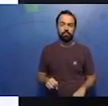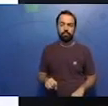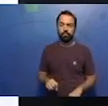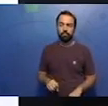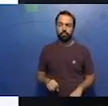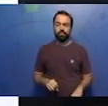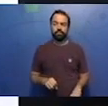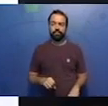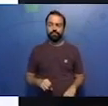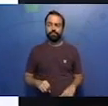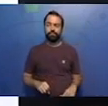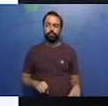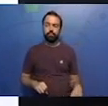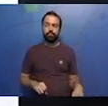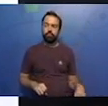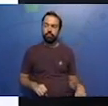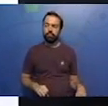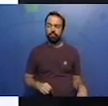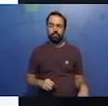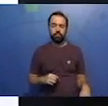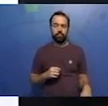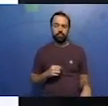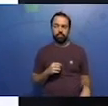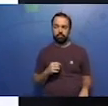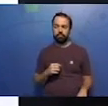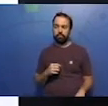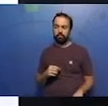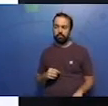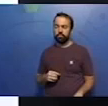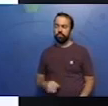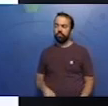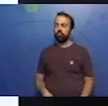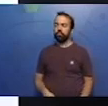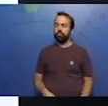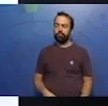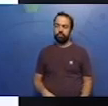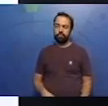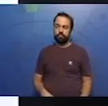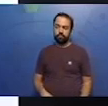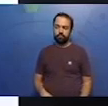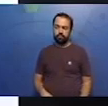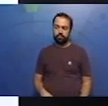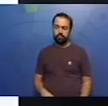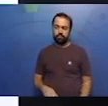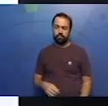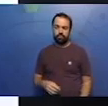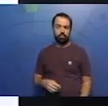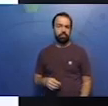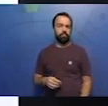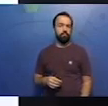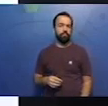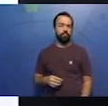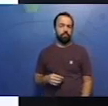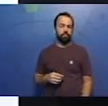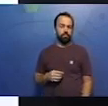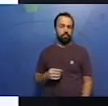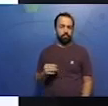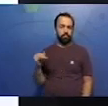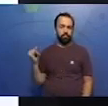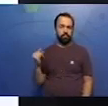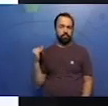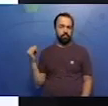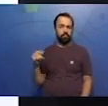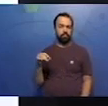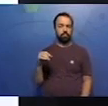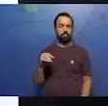Ah, professora, mas no relógio da minha casa não é vermelho. Não tem problema. Pode ser de qualquer cor. O importante é aprender